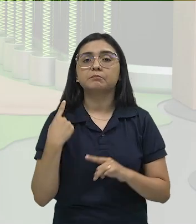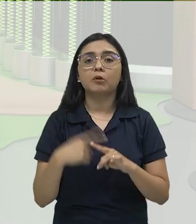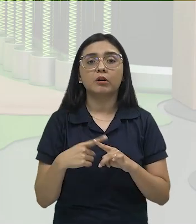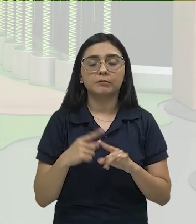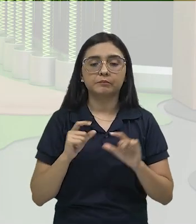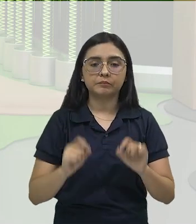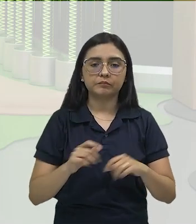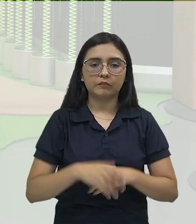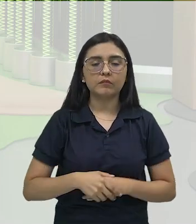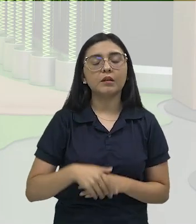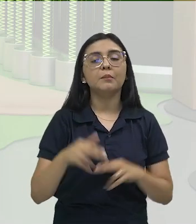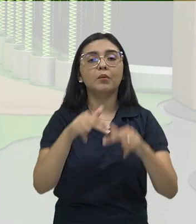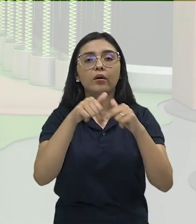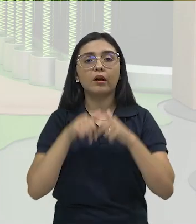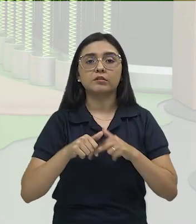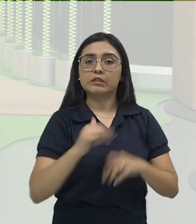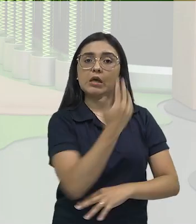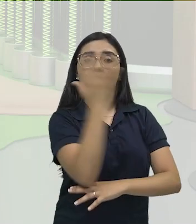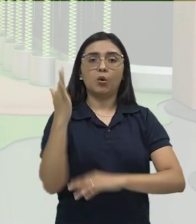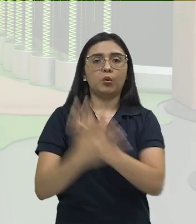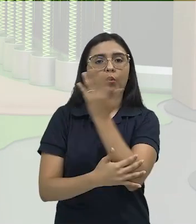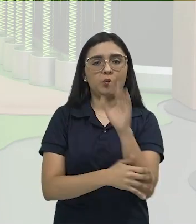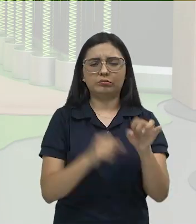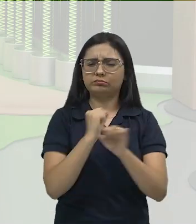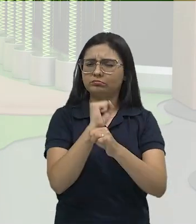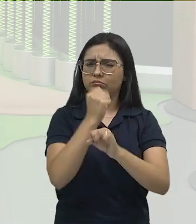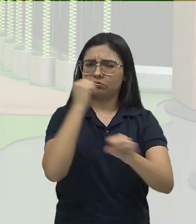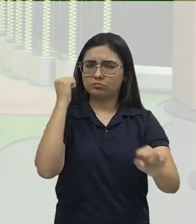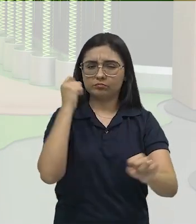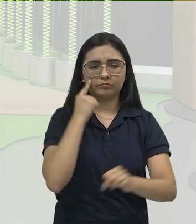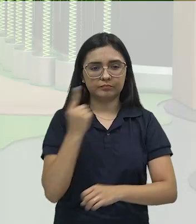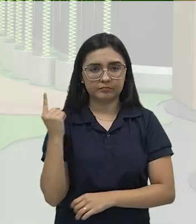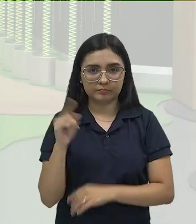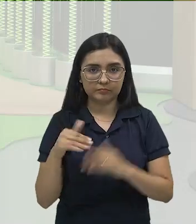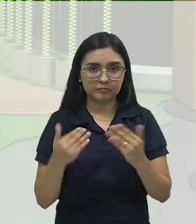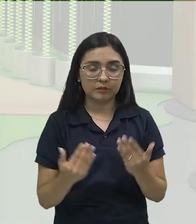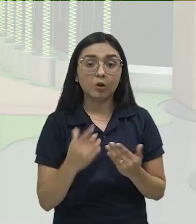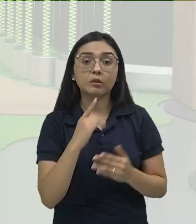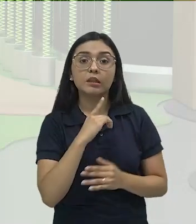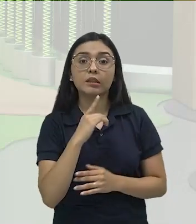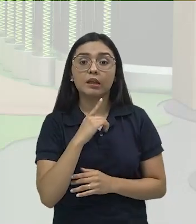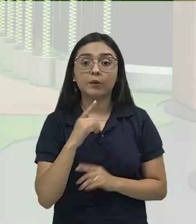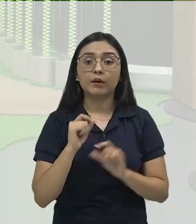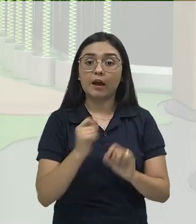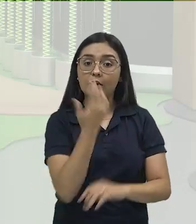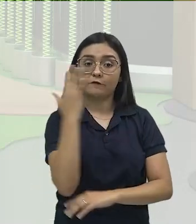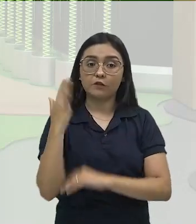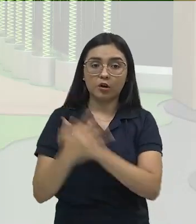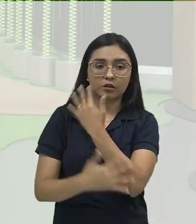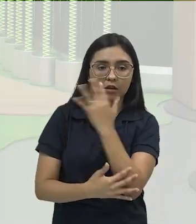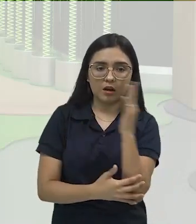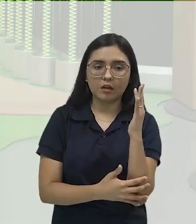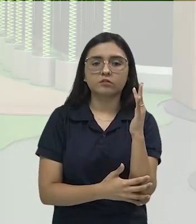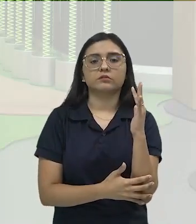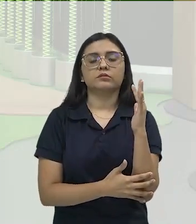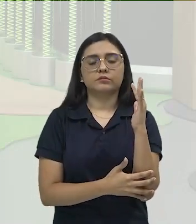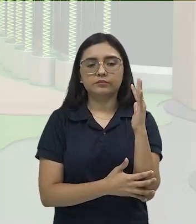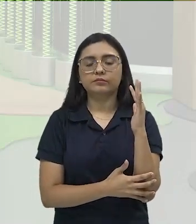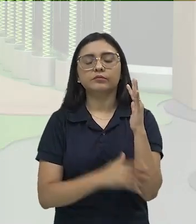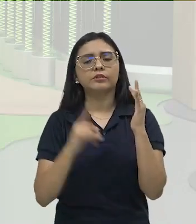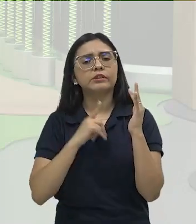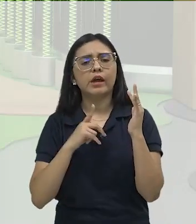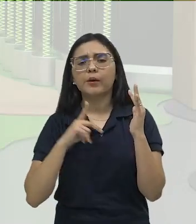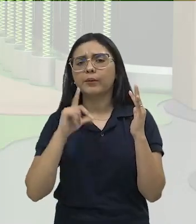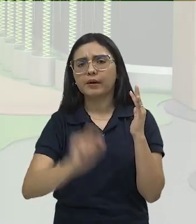conta da imensa floresta que aqui está presente, tá? Então, nós temos ali a floresta presente, que